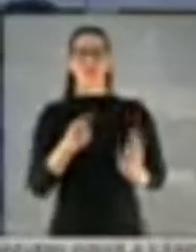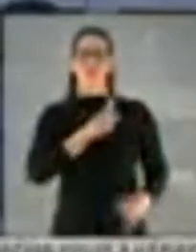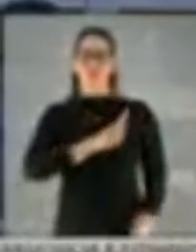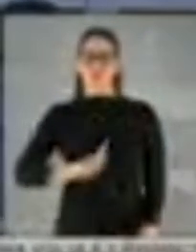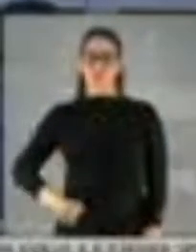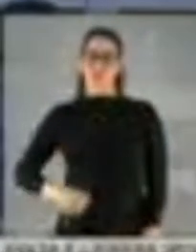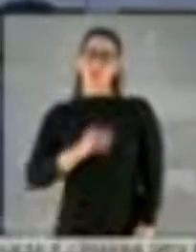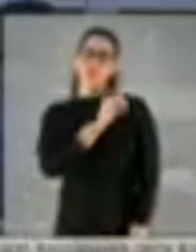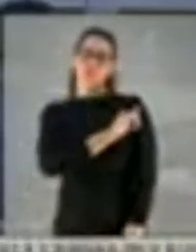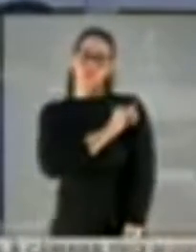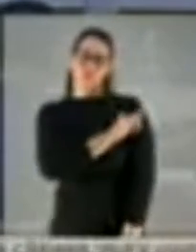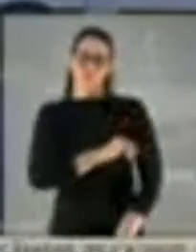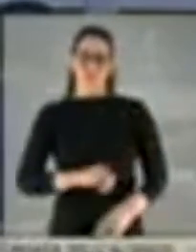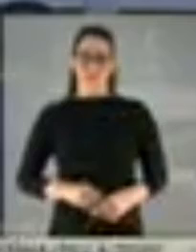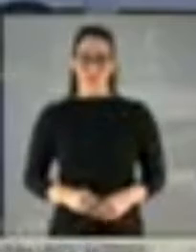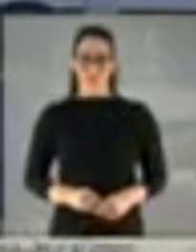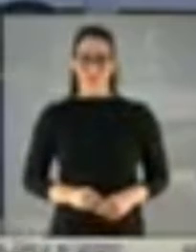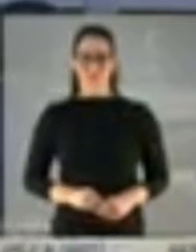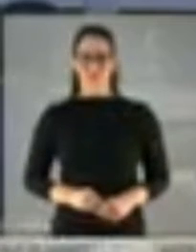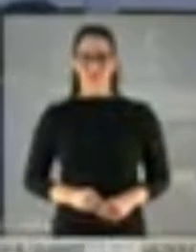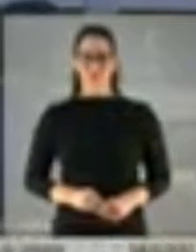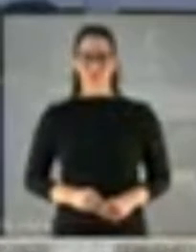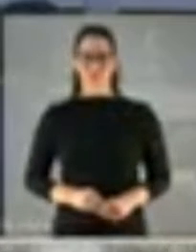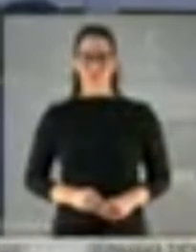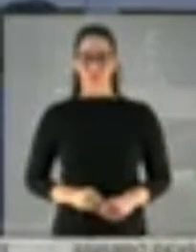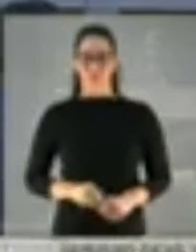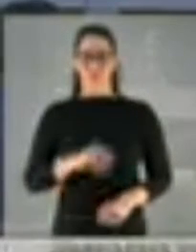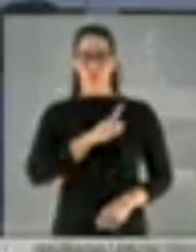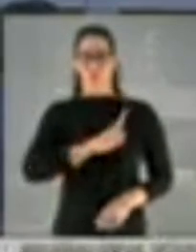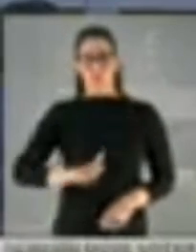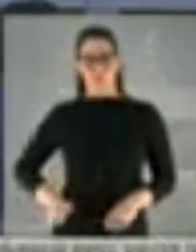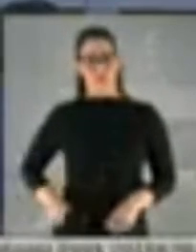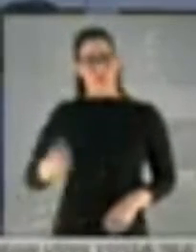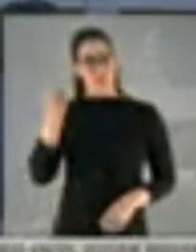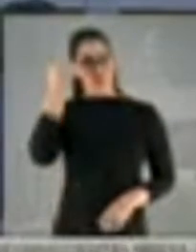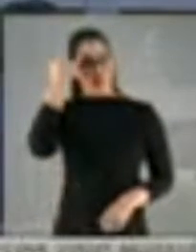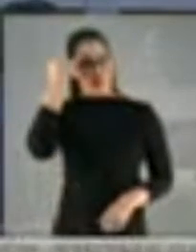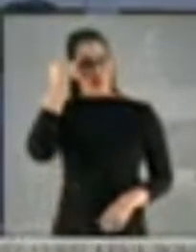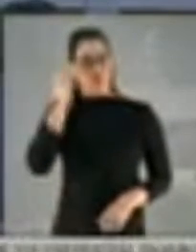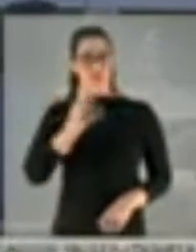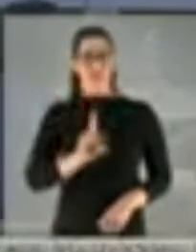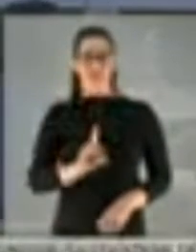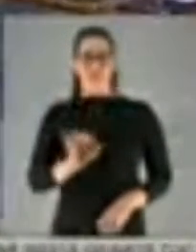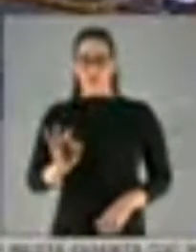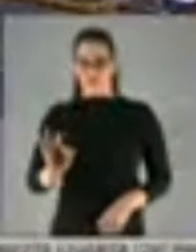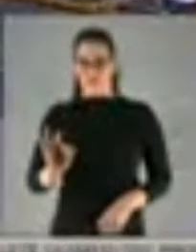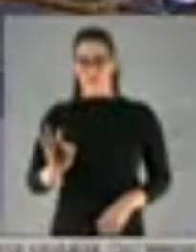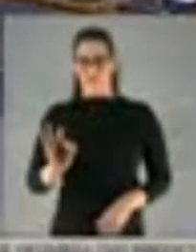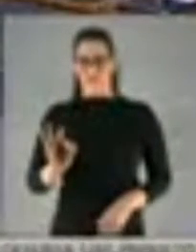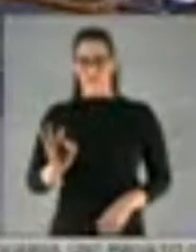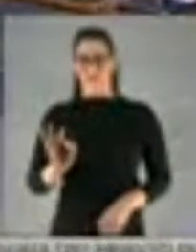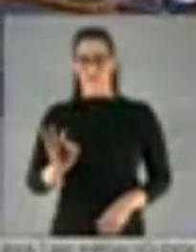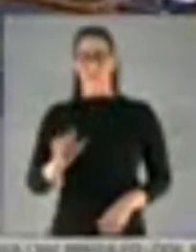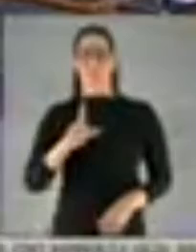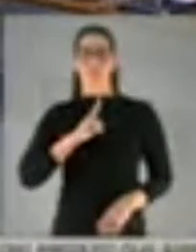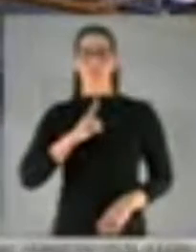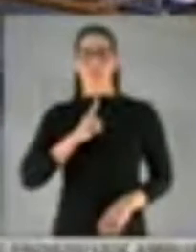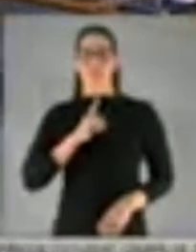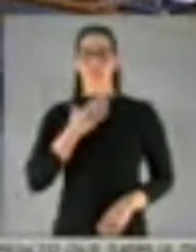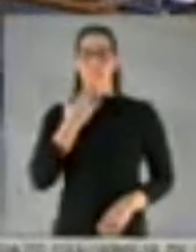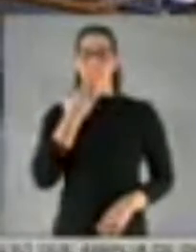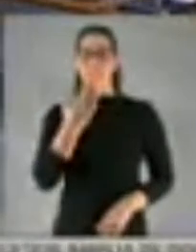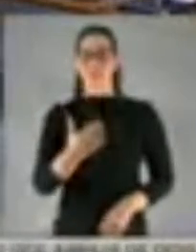Janeiro. Aliás, do atual. Governador Ibanez Rocha, governador do Distrito Federal, tem o pedido